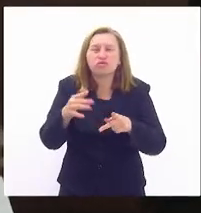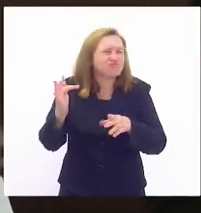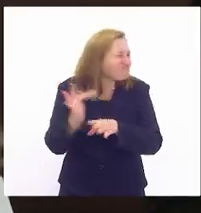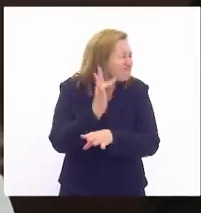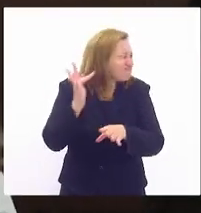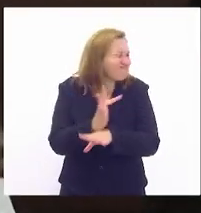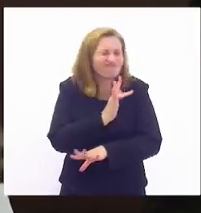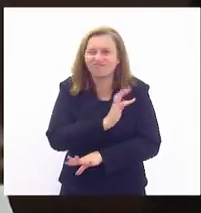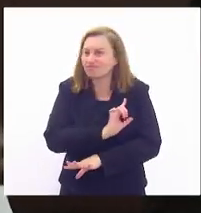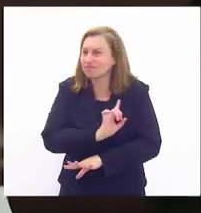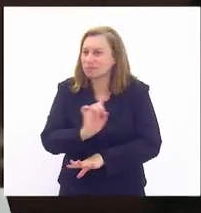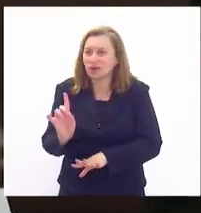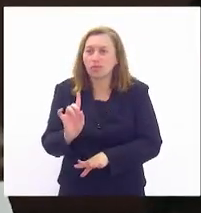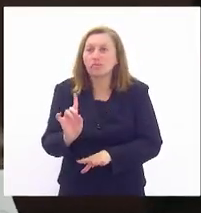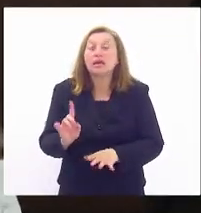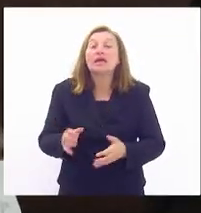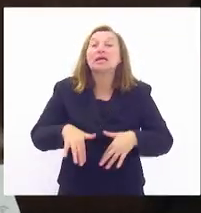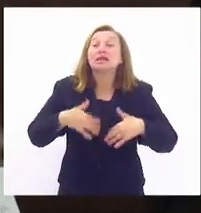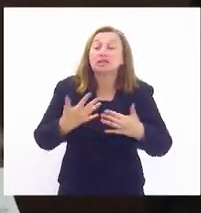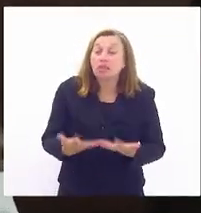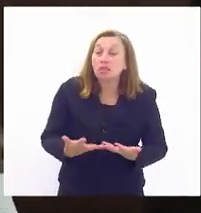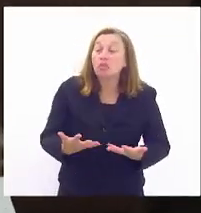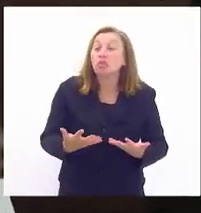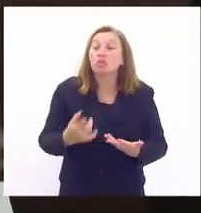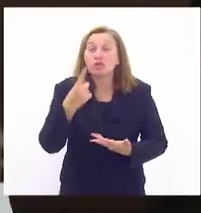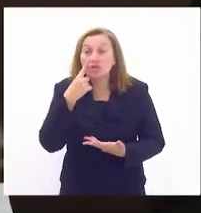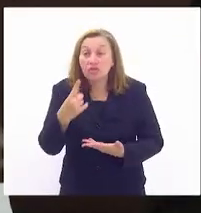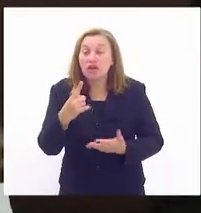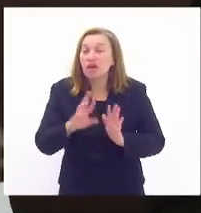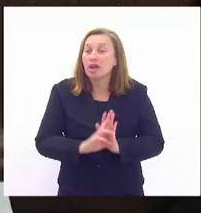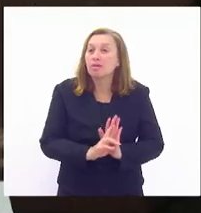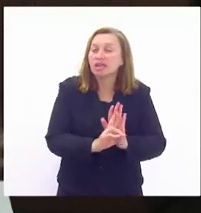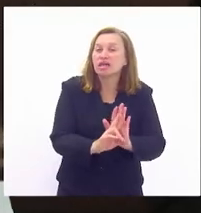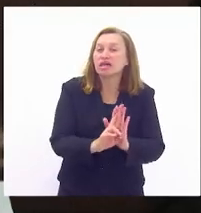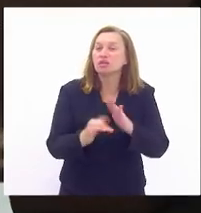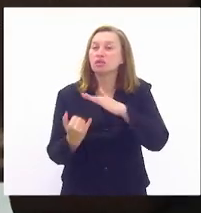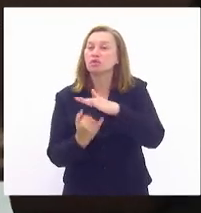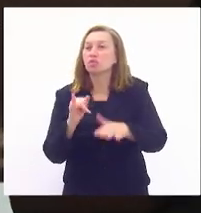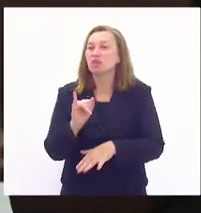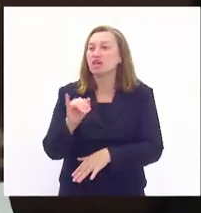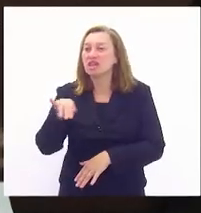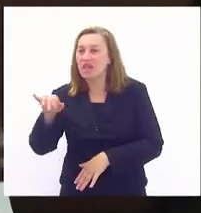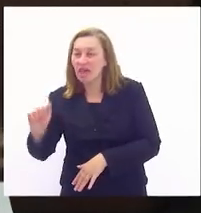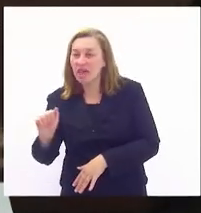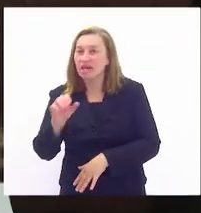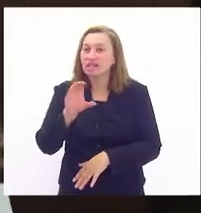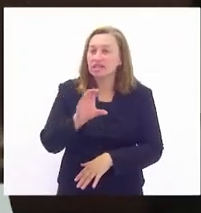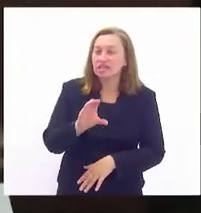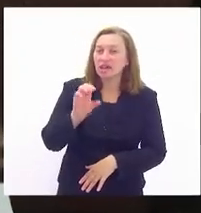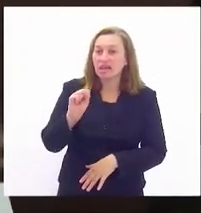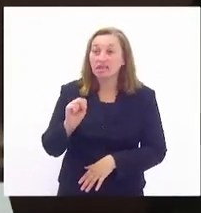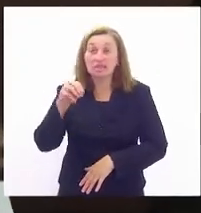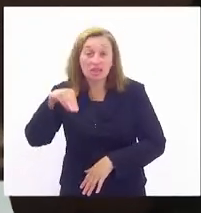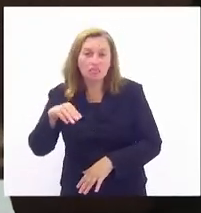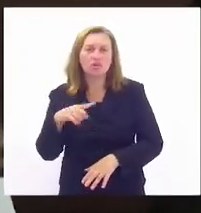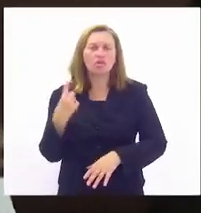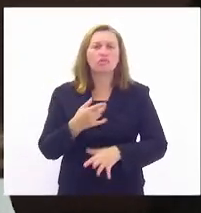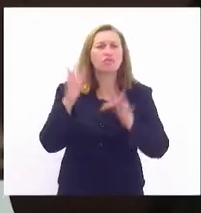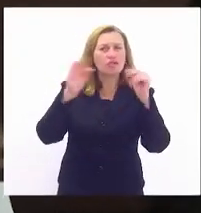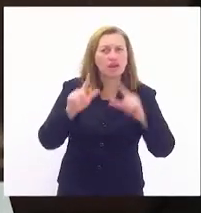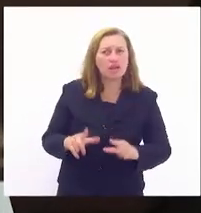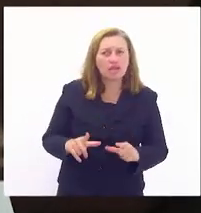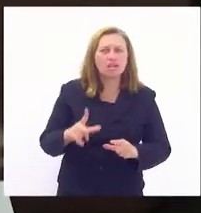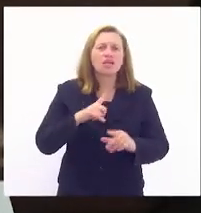mais. E quando a gente vê representantes do INEA e representantes da CSN, a gente fica muito feliz. Tem